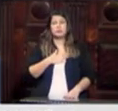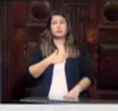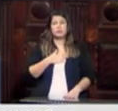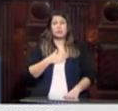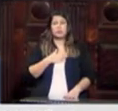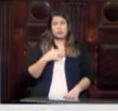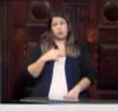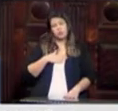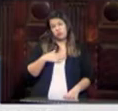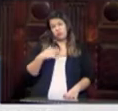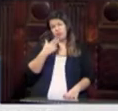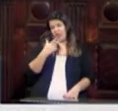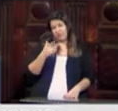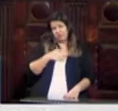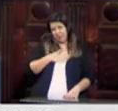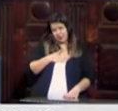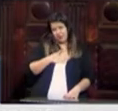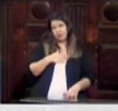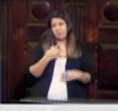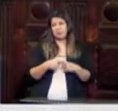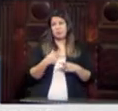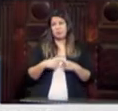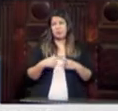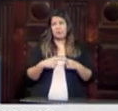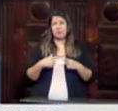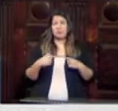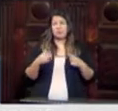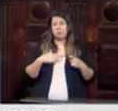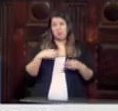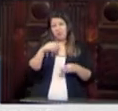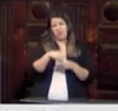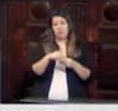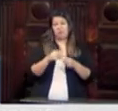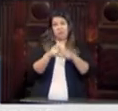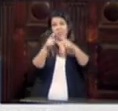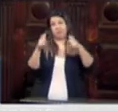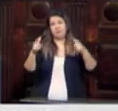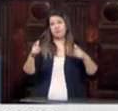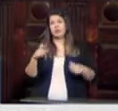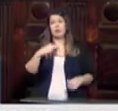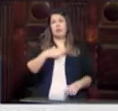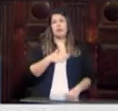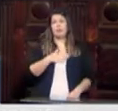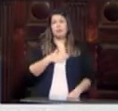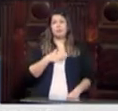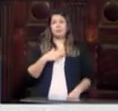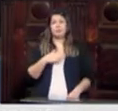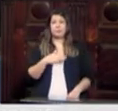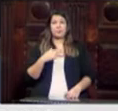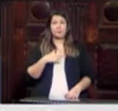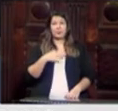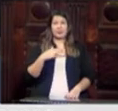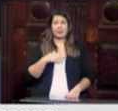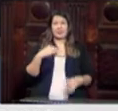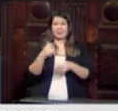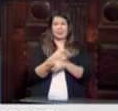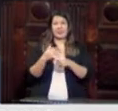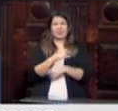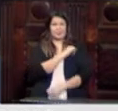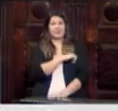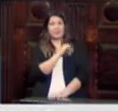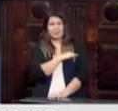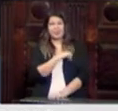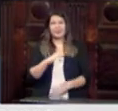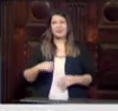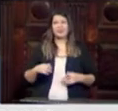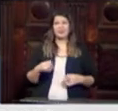essa terminologia, porque o meu voto é disperso. Eu vou dizer o quê? Igual o deputado Eliomar, minha cidade do Rio de